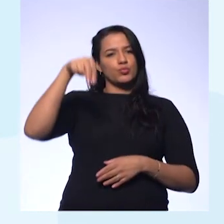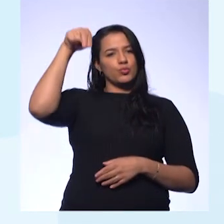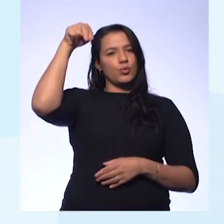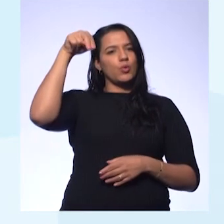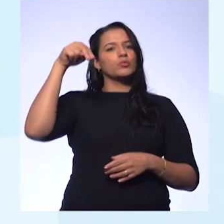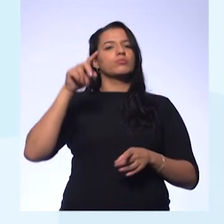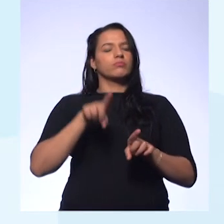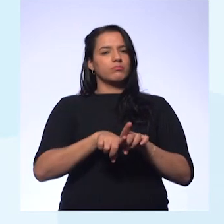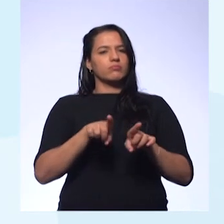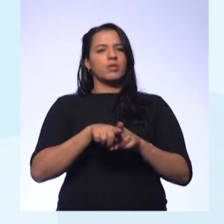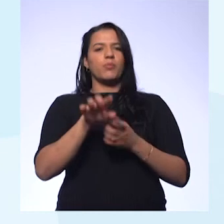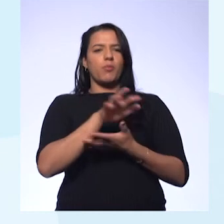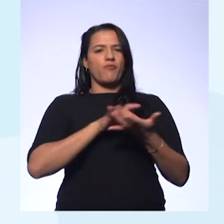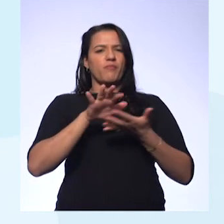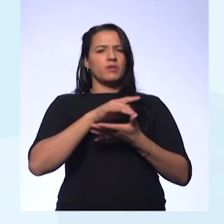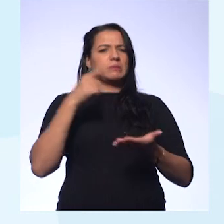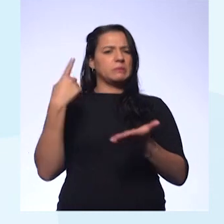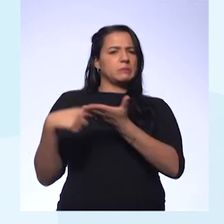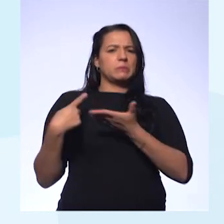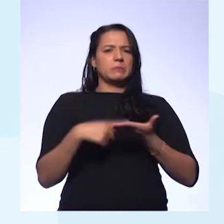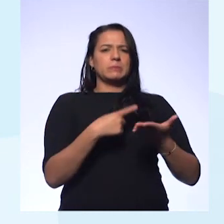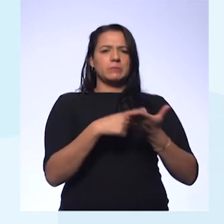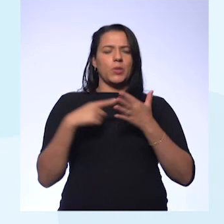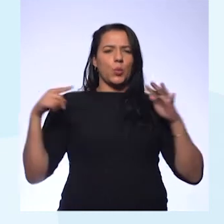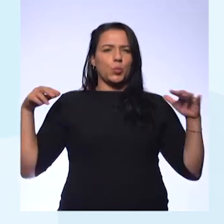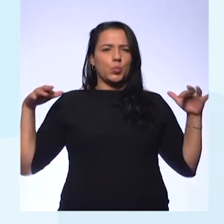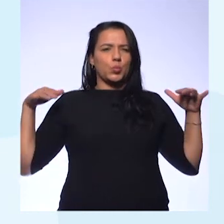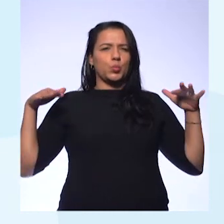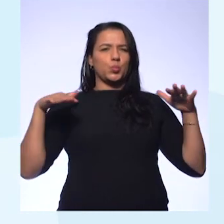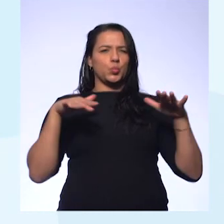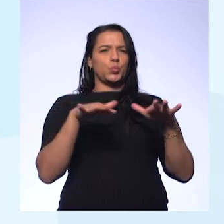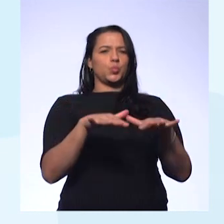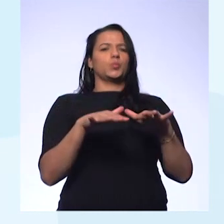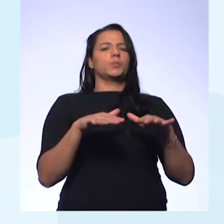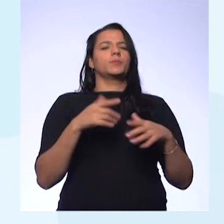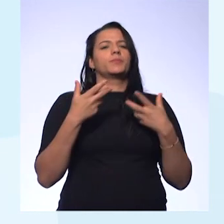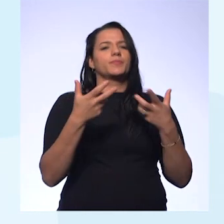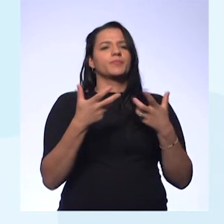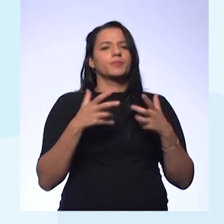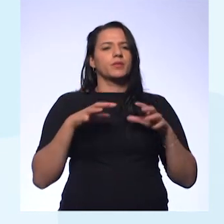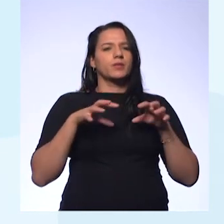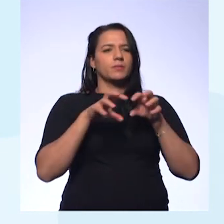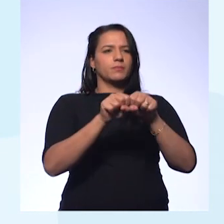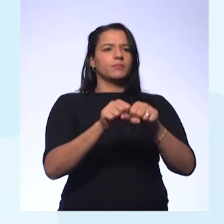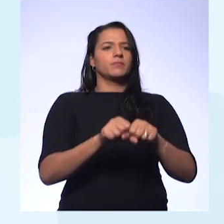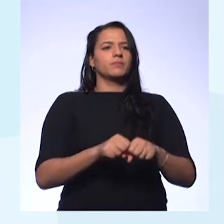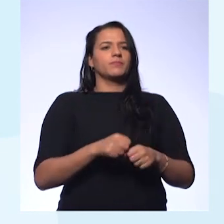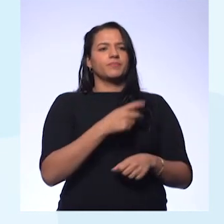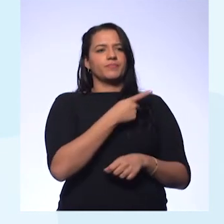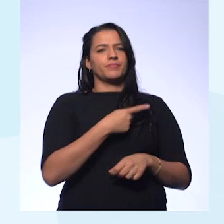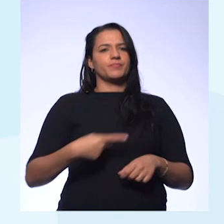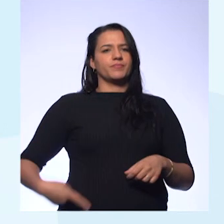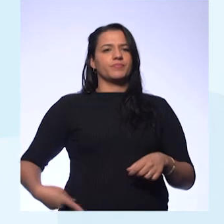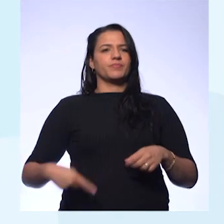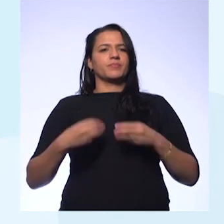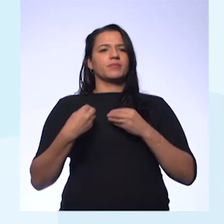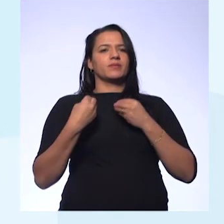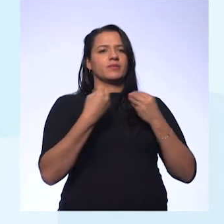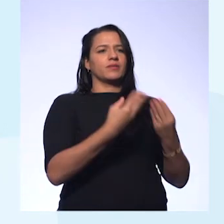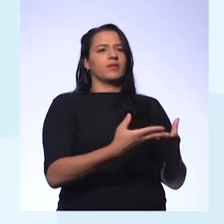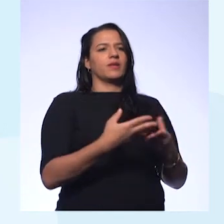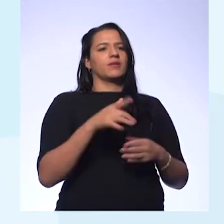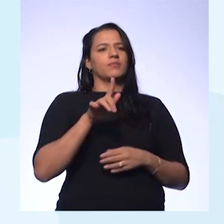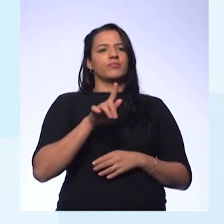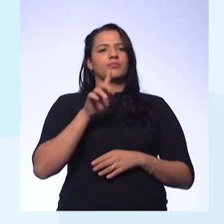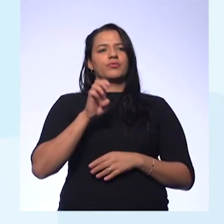juntaram ao movimento. Uma junta militar depõe Washington Luiz do poder e entrega a presidência de Getúlio Vargas. A gente já viu uma